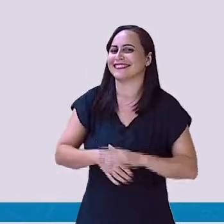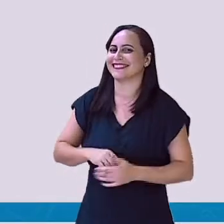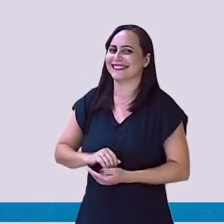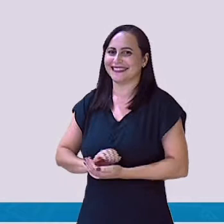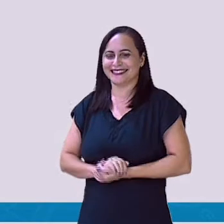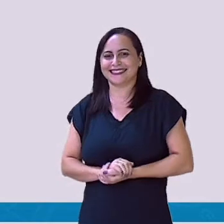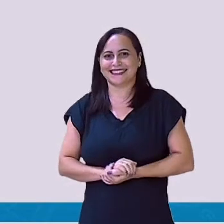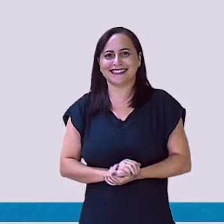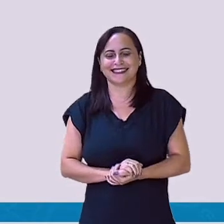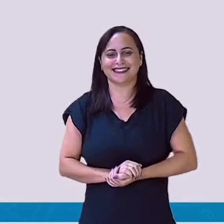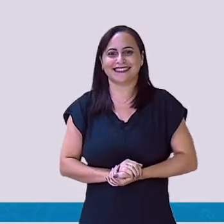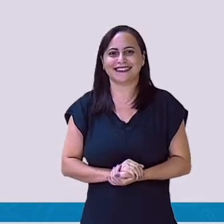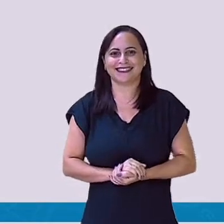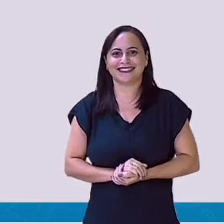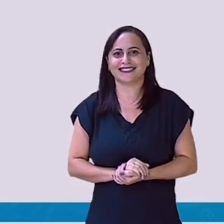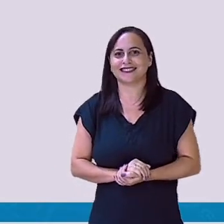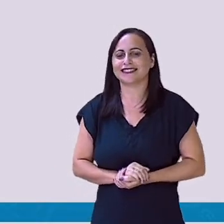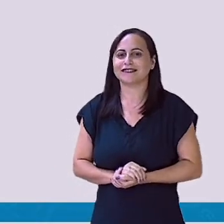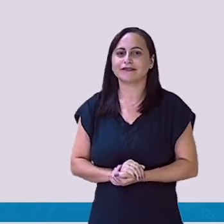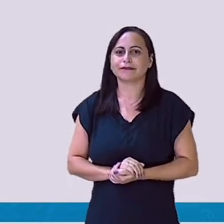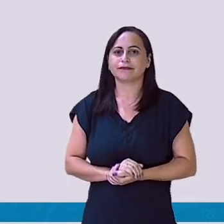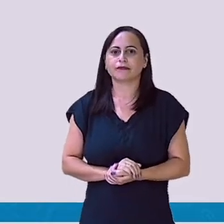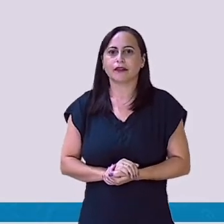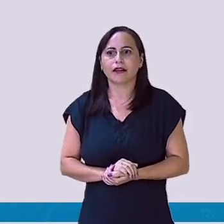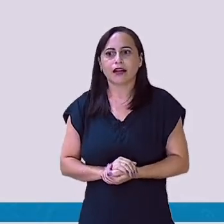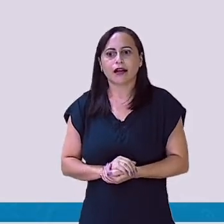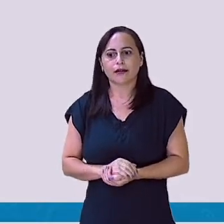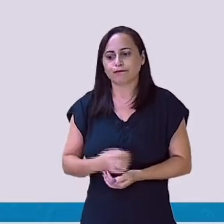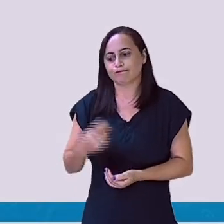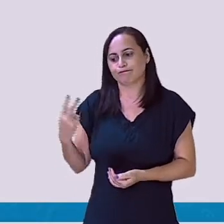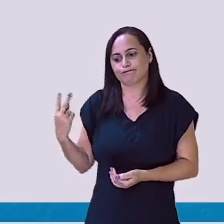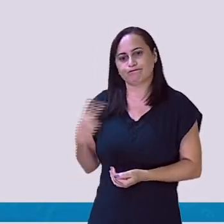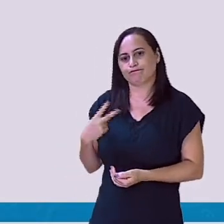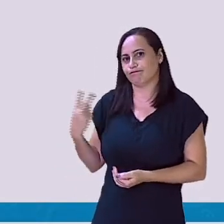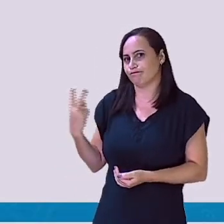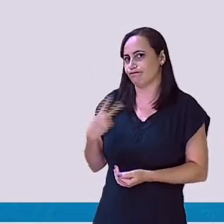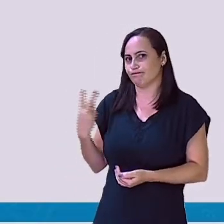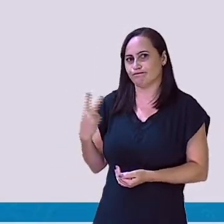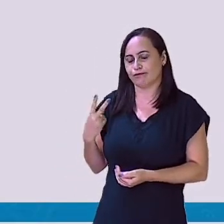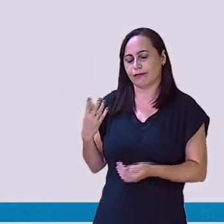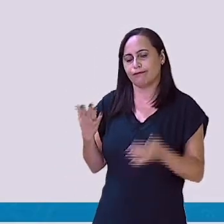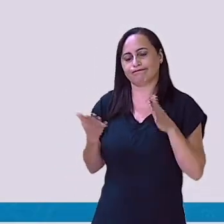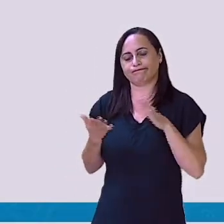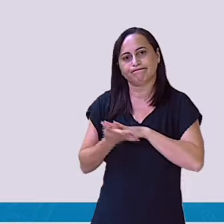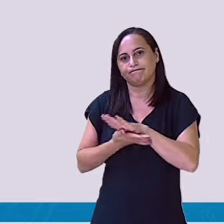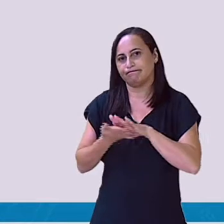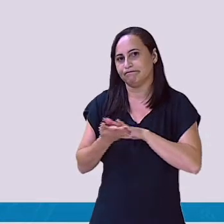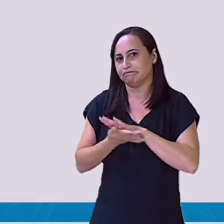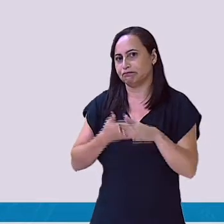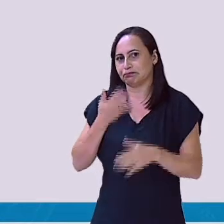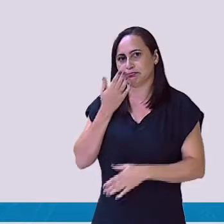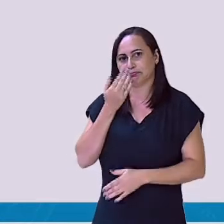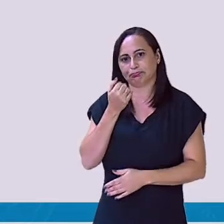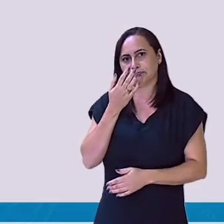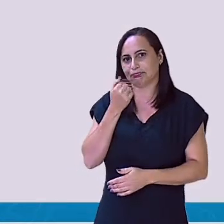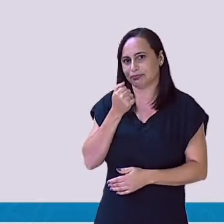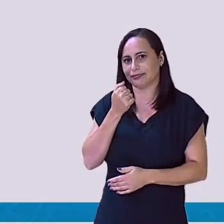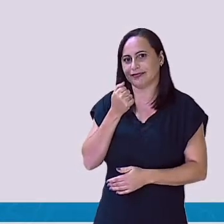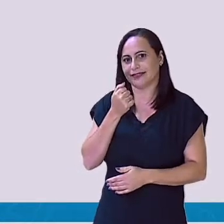esbarafustou pelo mato adentro. Nem para mim, nem para ele, concluiu meu